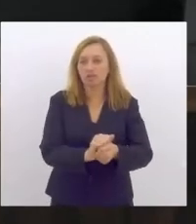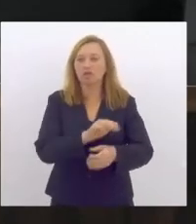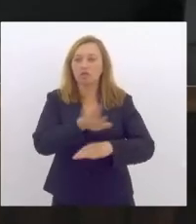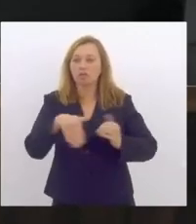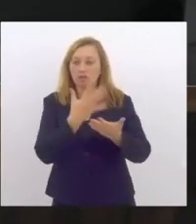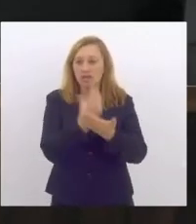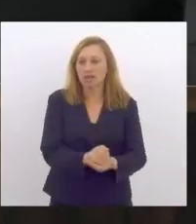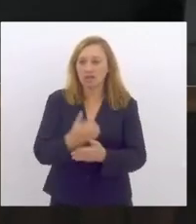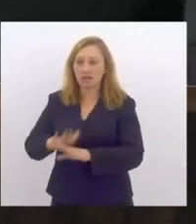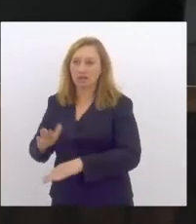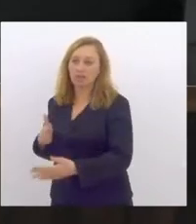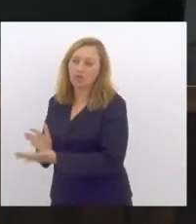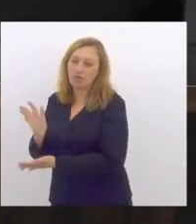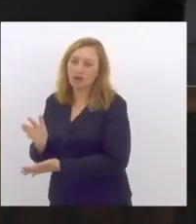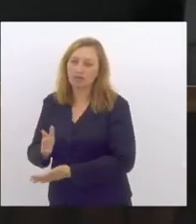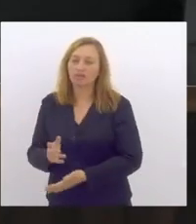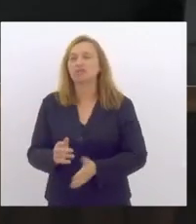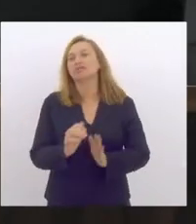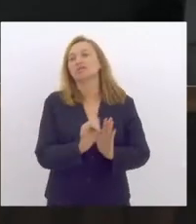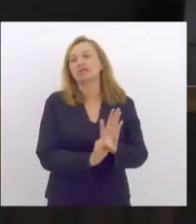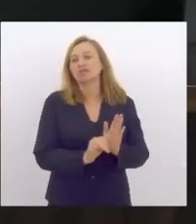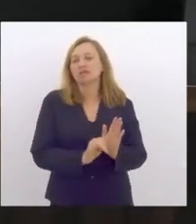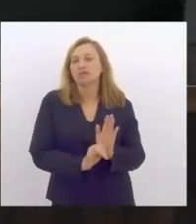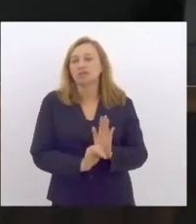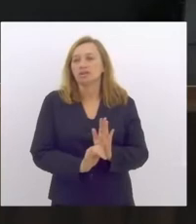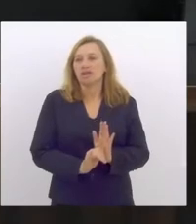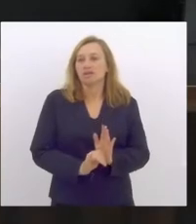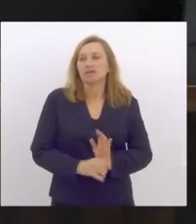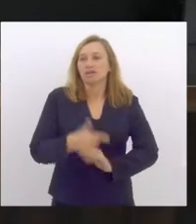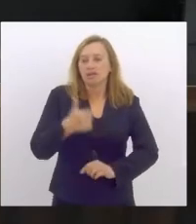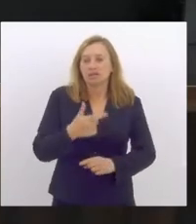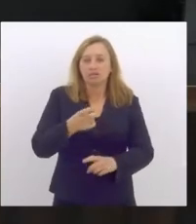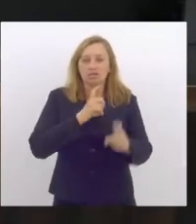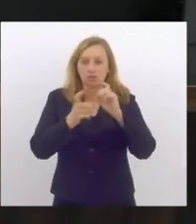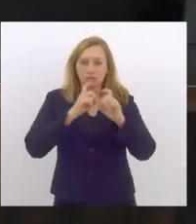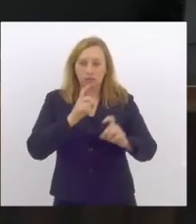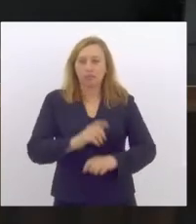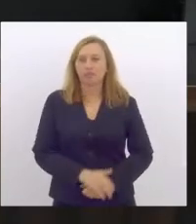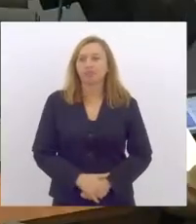aprovam, permaneçam como estão aprovados. Vai a redação do vencido para a segunda discussão.